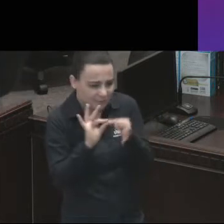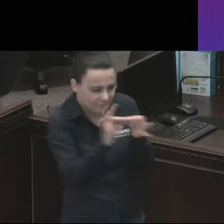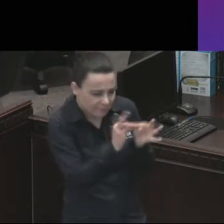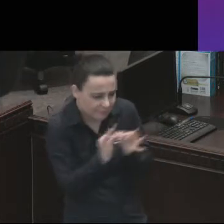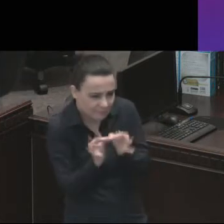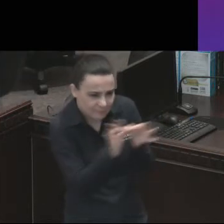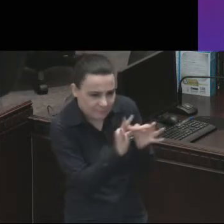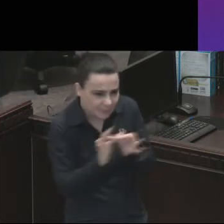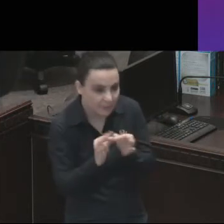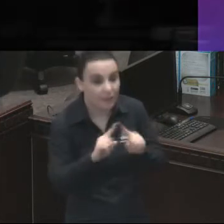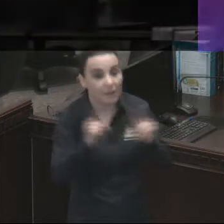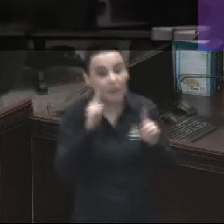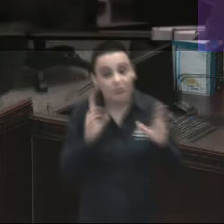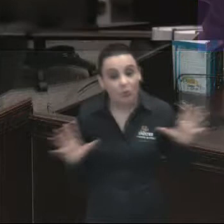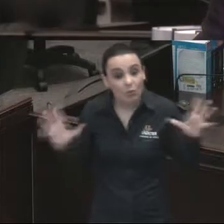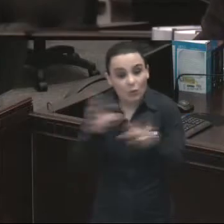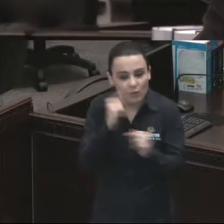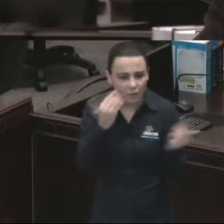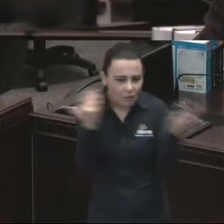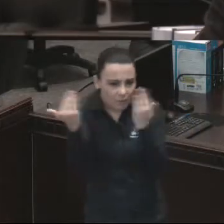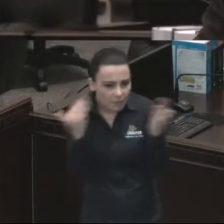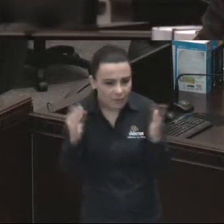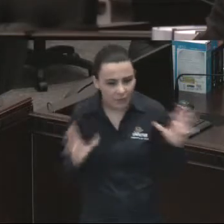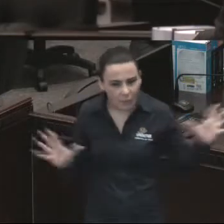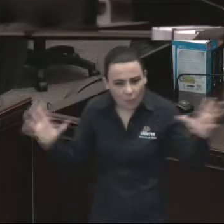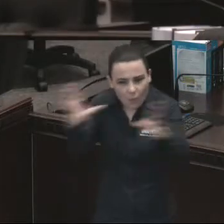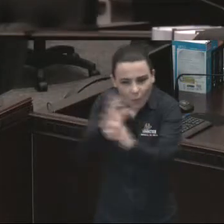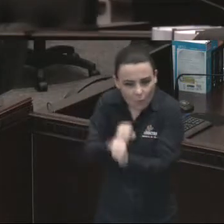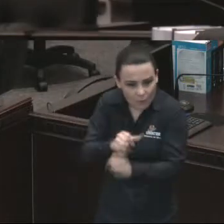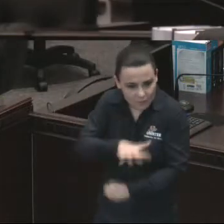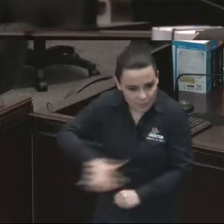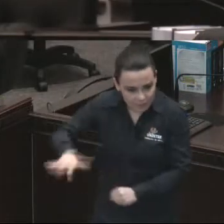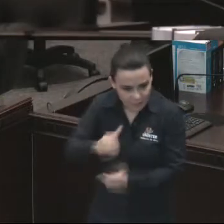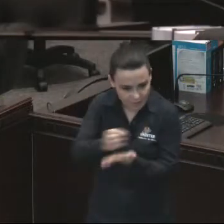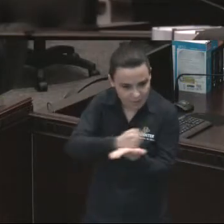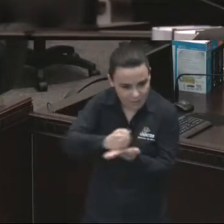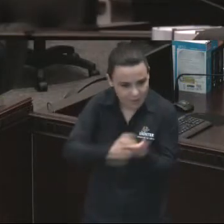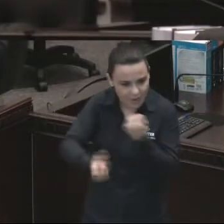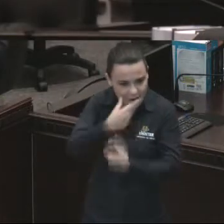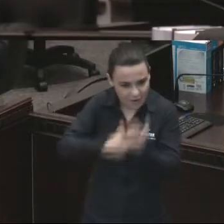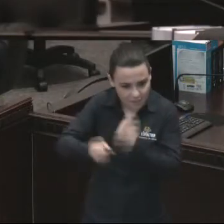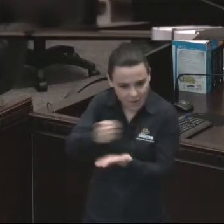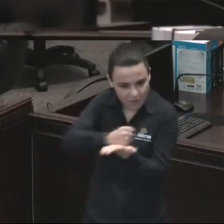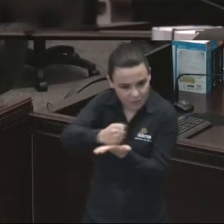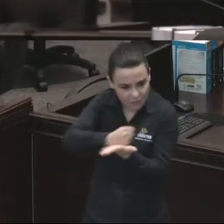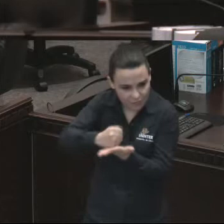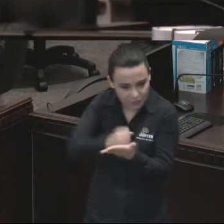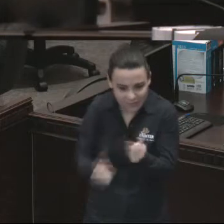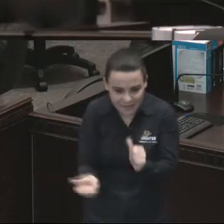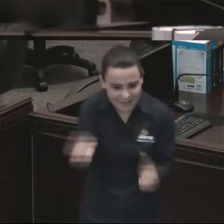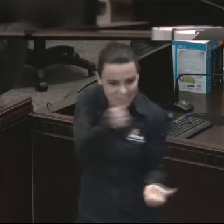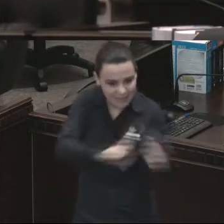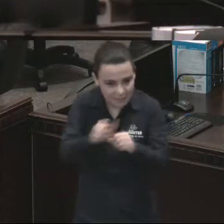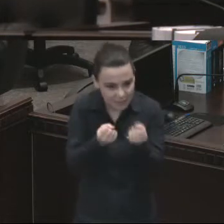produzidas no mundo inteiro e esses fármacos vão, de uma maneira ou de outra, como eu vou conversar com